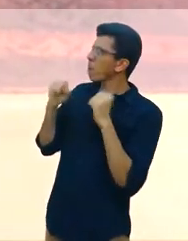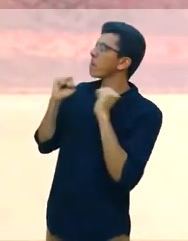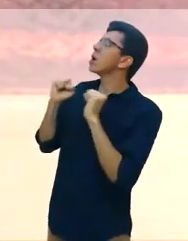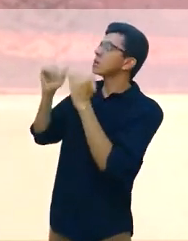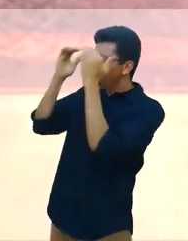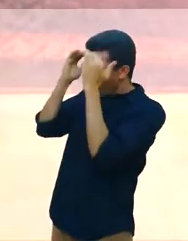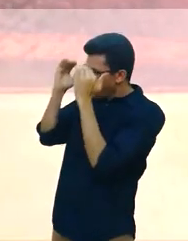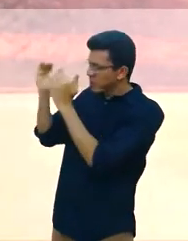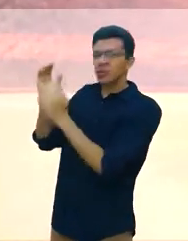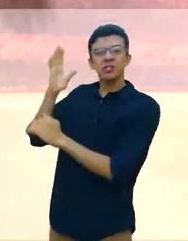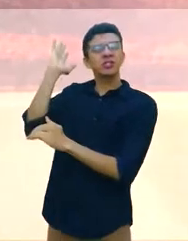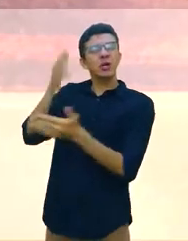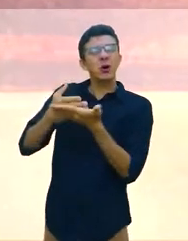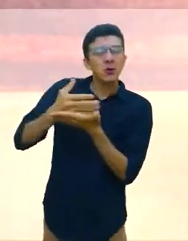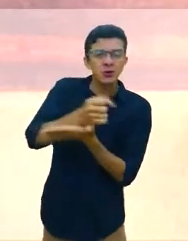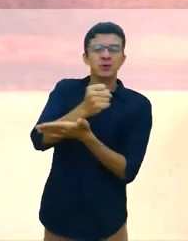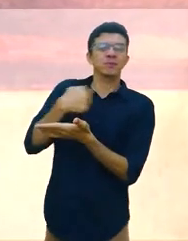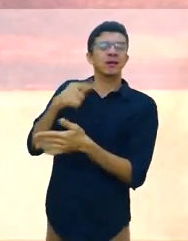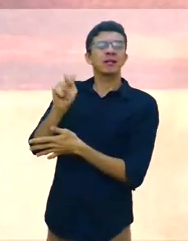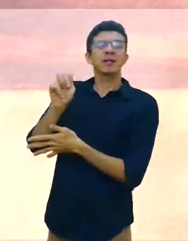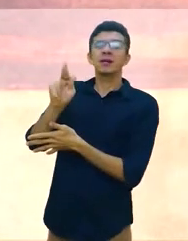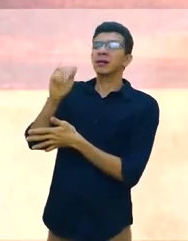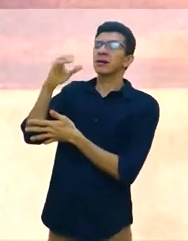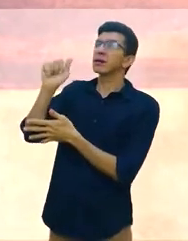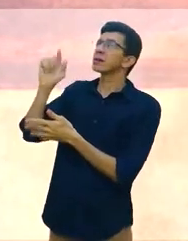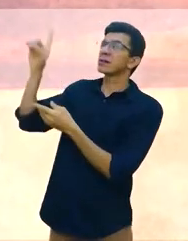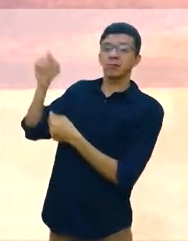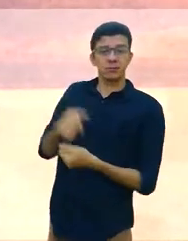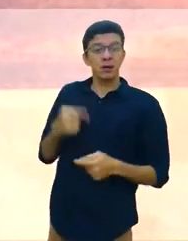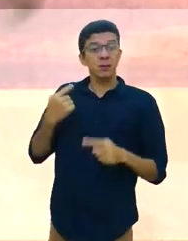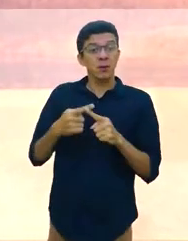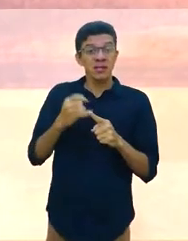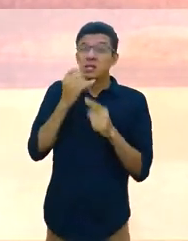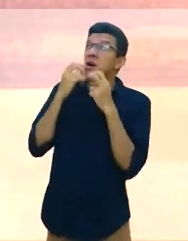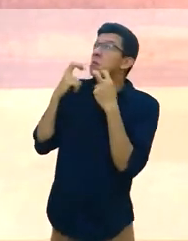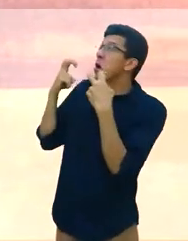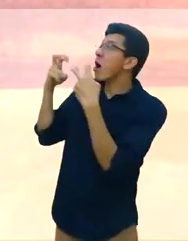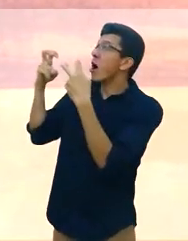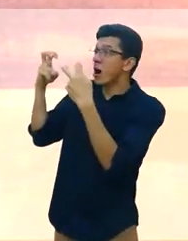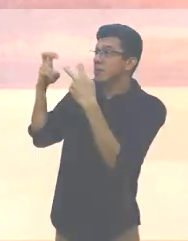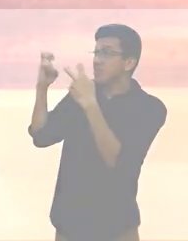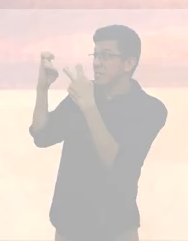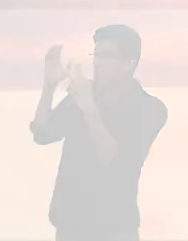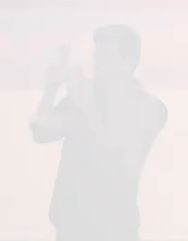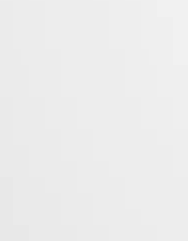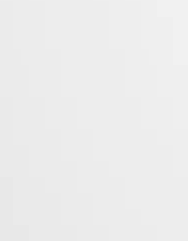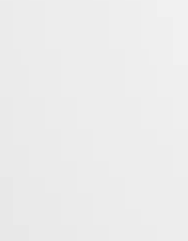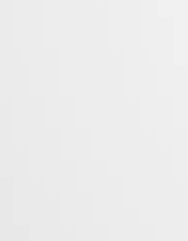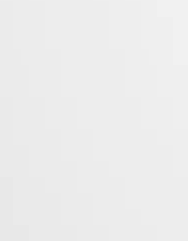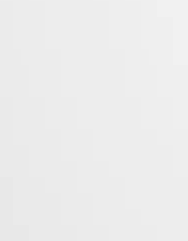esse já está sobre a graça de Deus porque ninguém pode clamar por graça se já não estivesse a graça de Deus